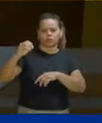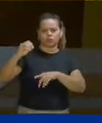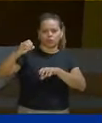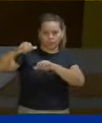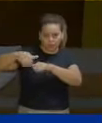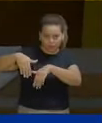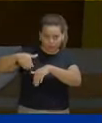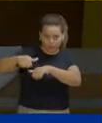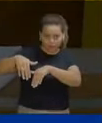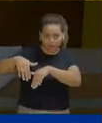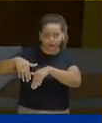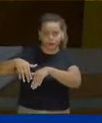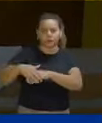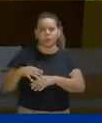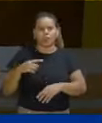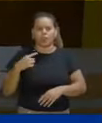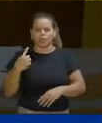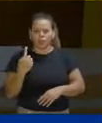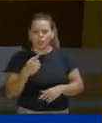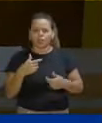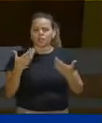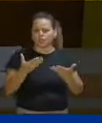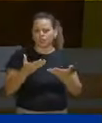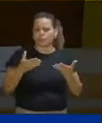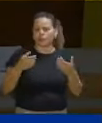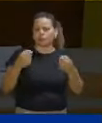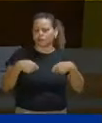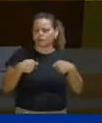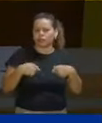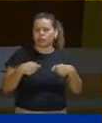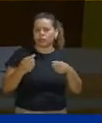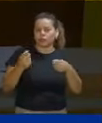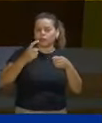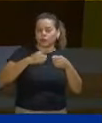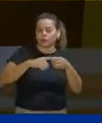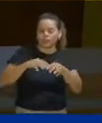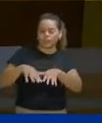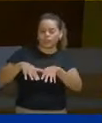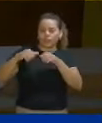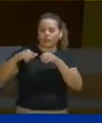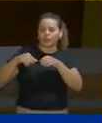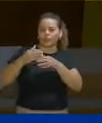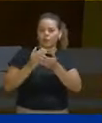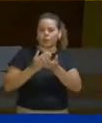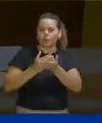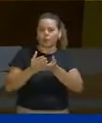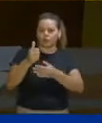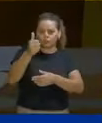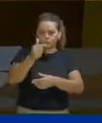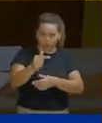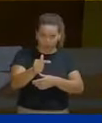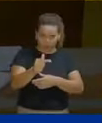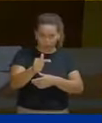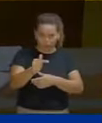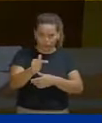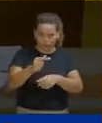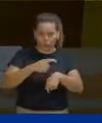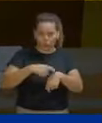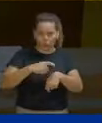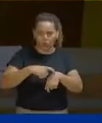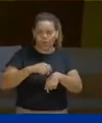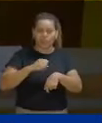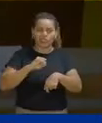mês de setembro, que a gente possa voltar às 17 horas, e se os colegas se